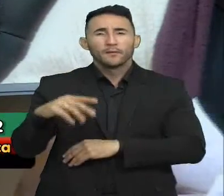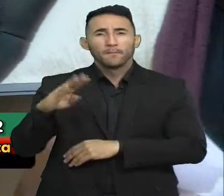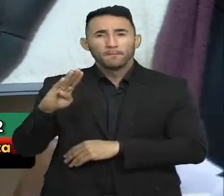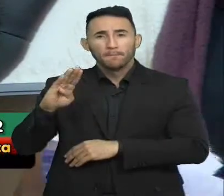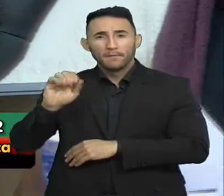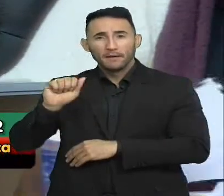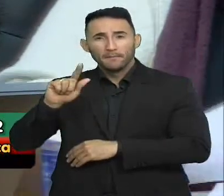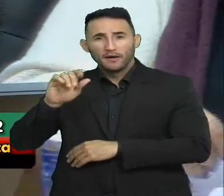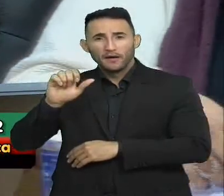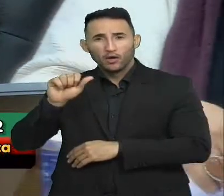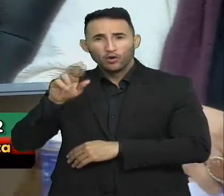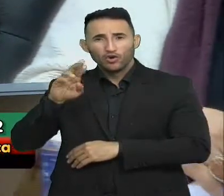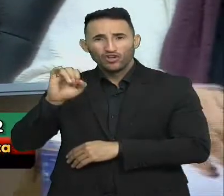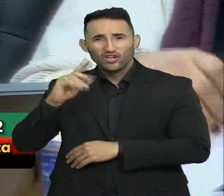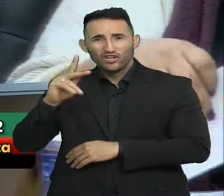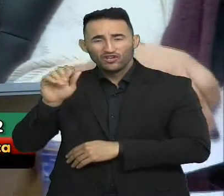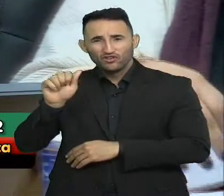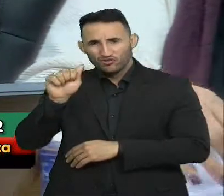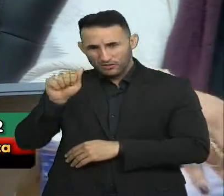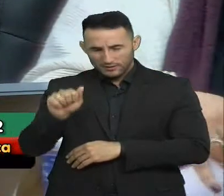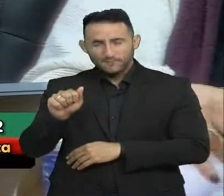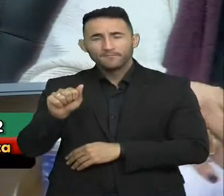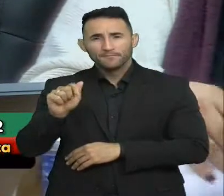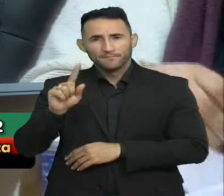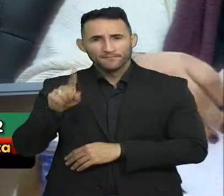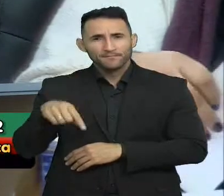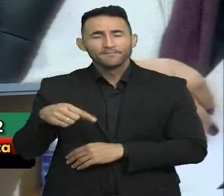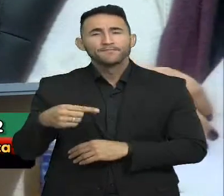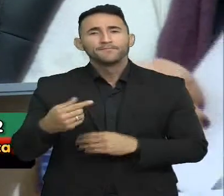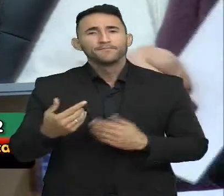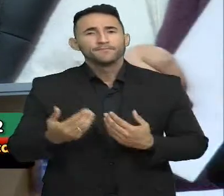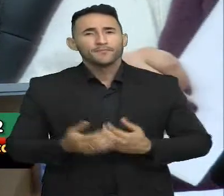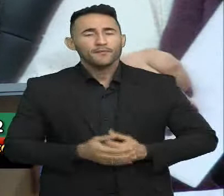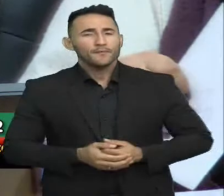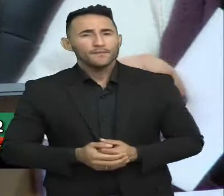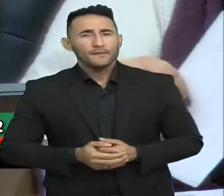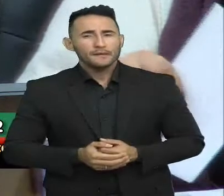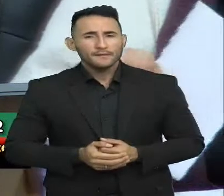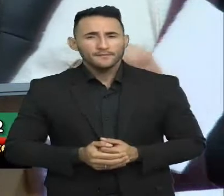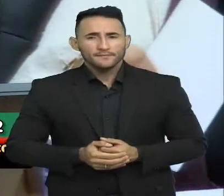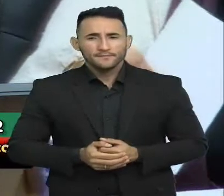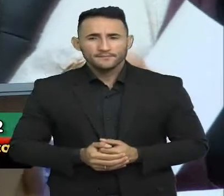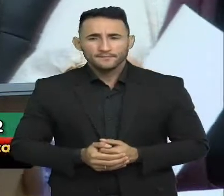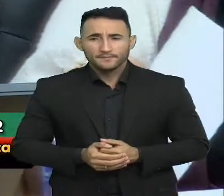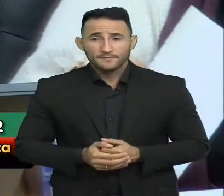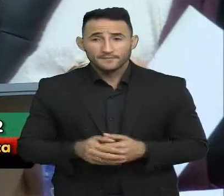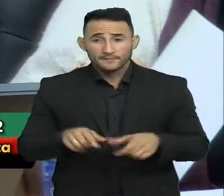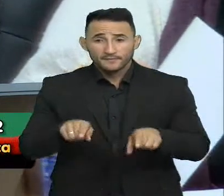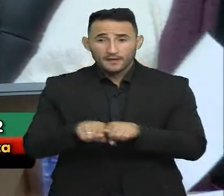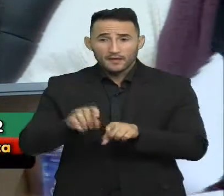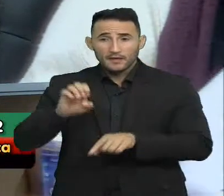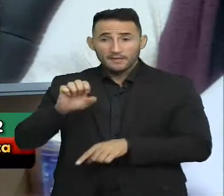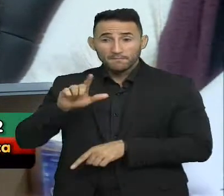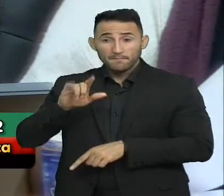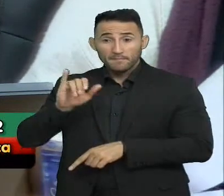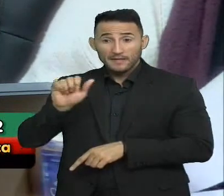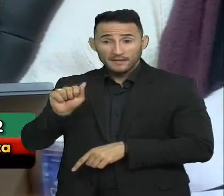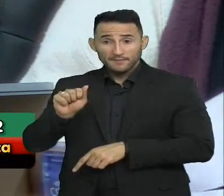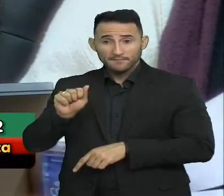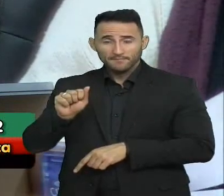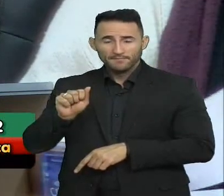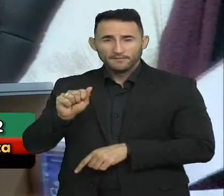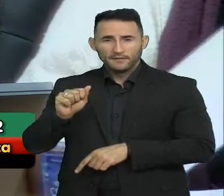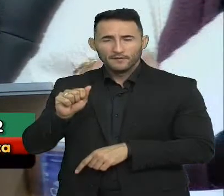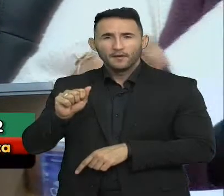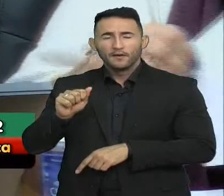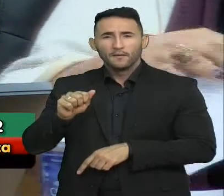do Ilê, Alequetu, Odé e Bo. A Emília Aparecida,